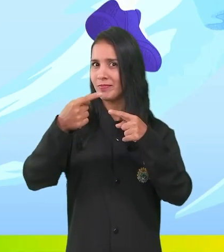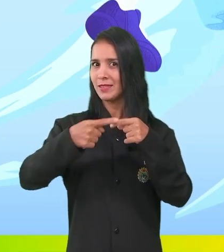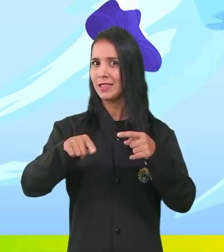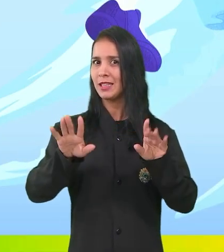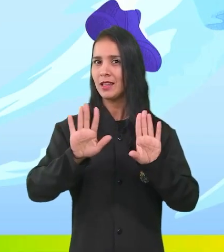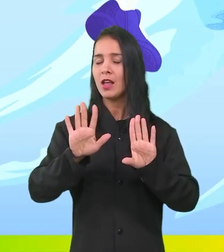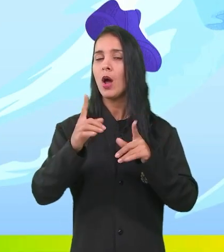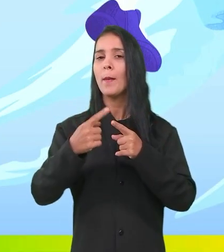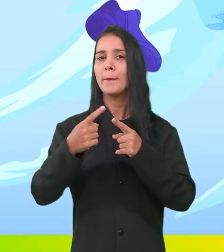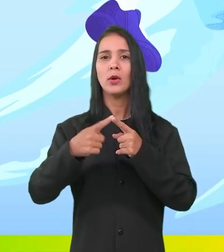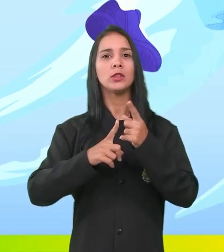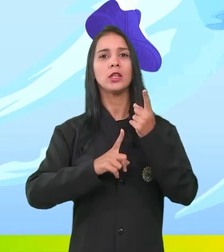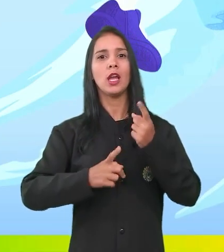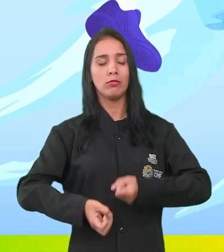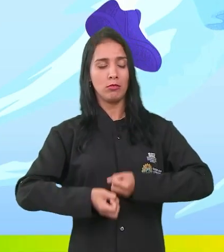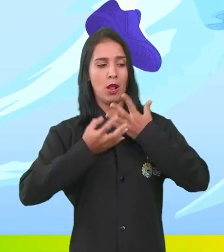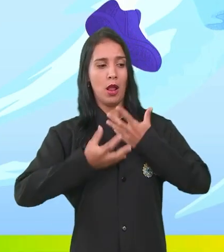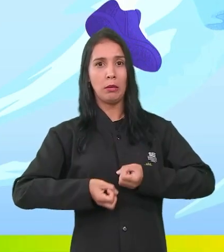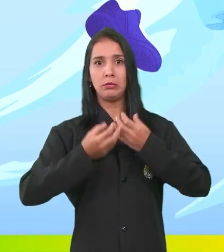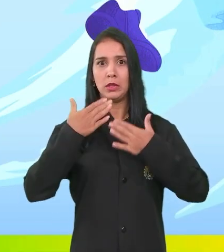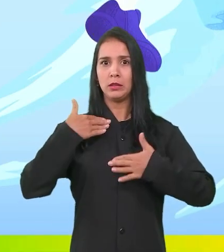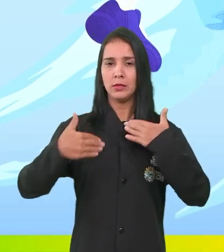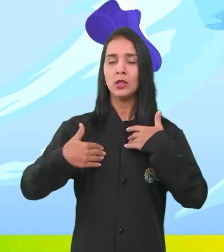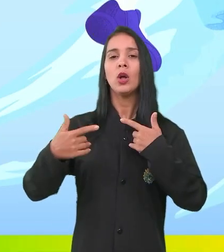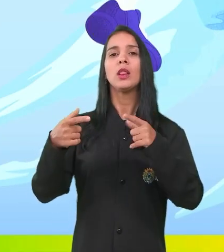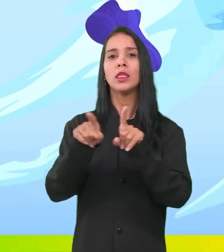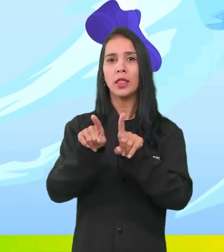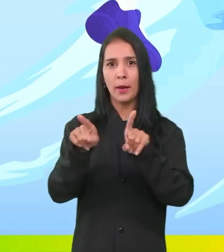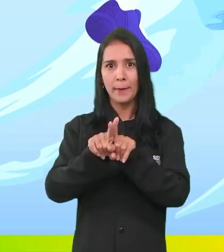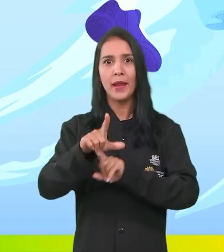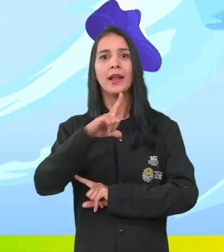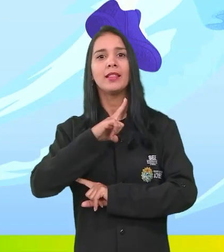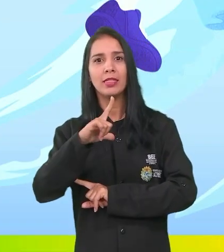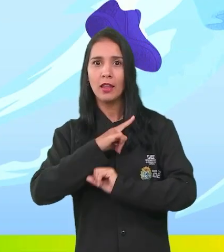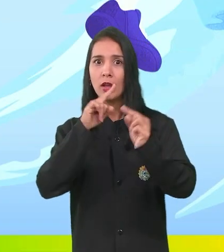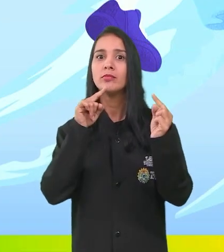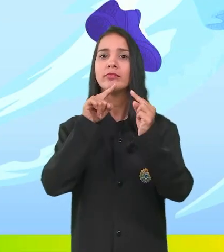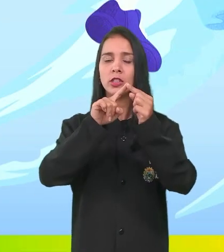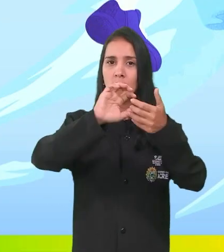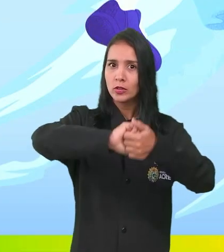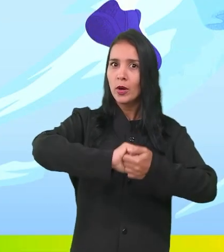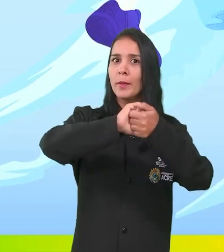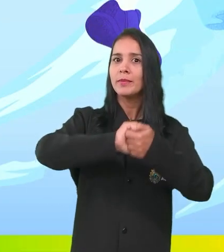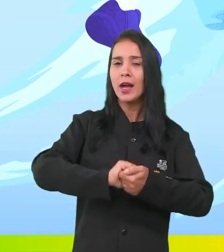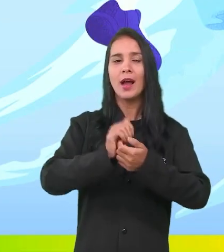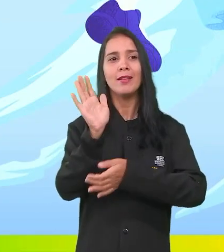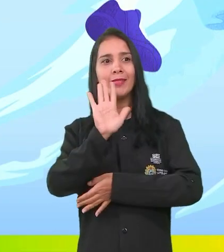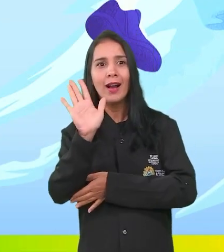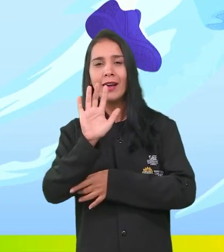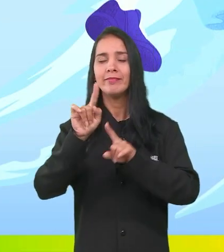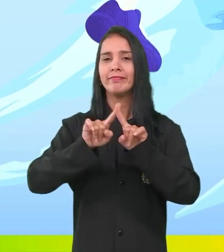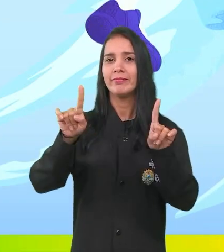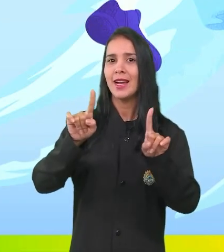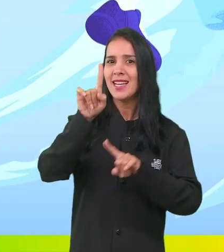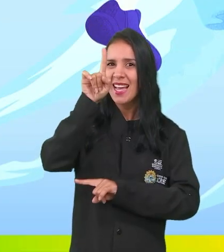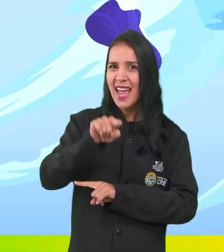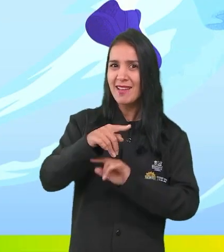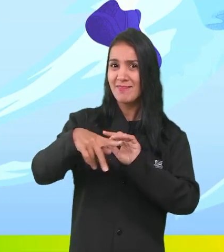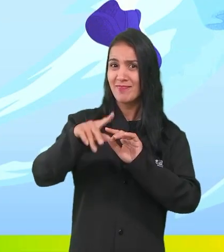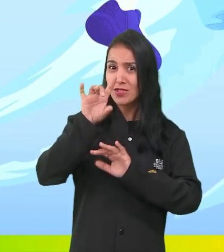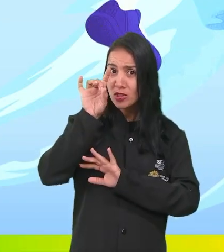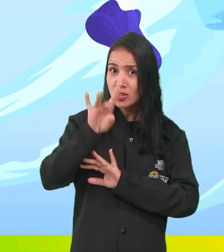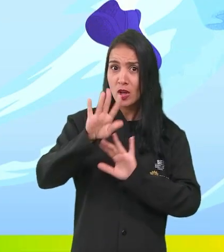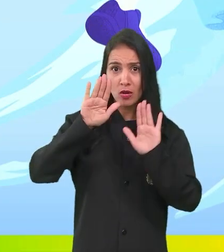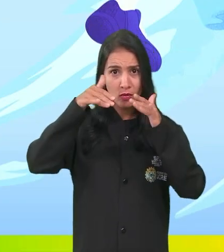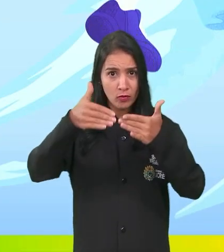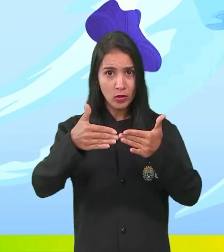a expressão corporal, ela também tem essa função de cumprimentos, de acenos, porém, ela não é uma exclusividade para